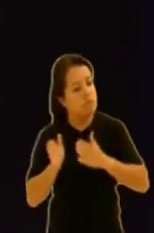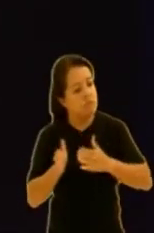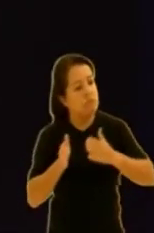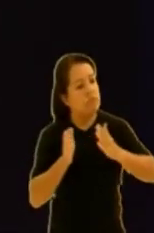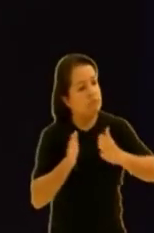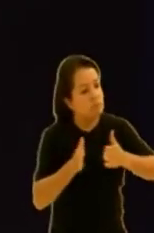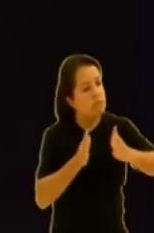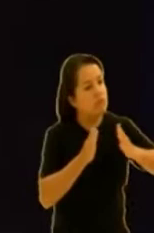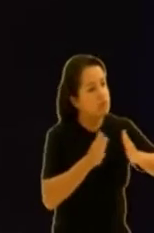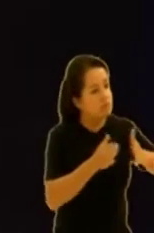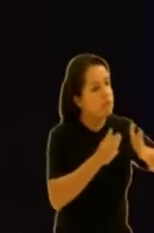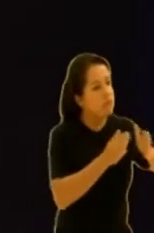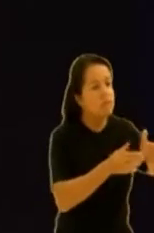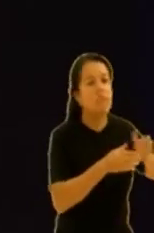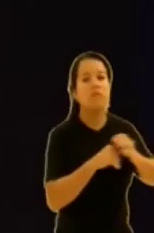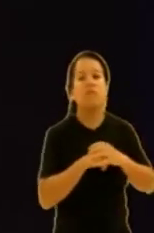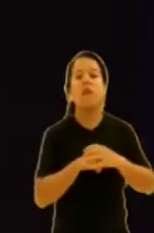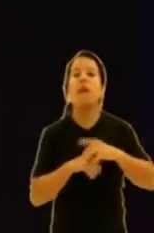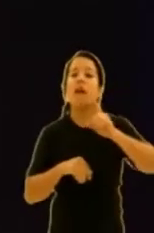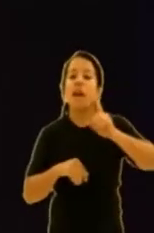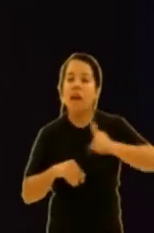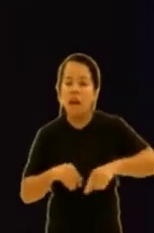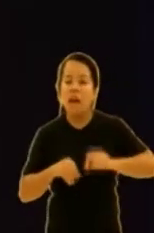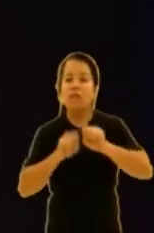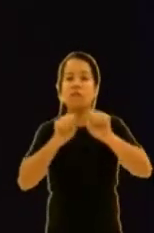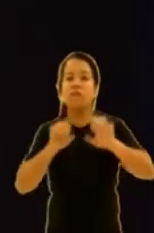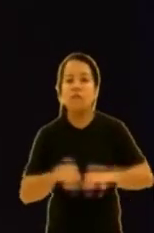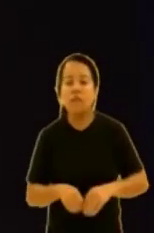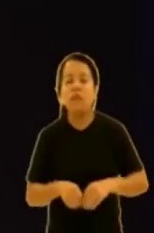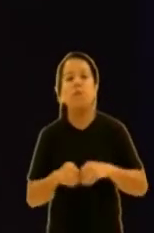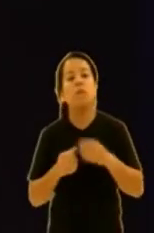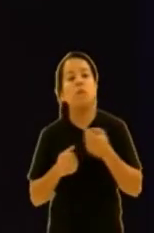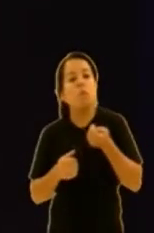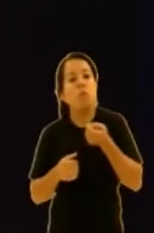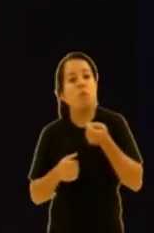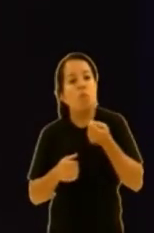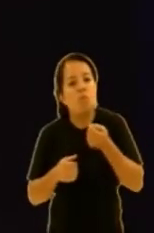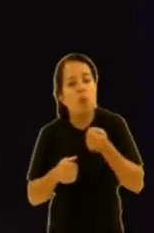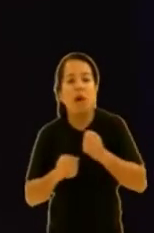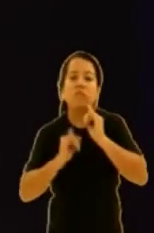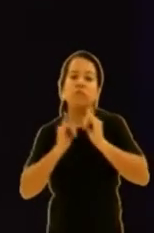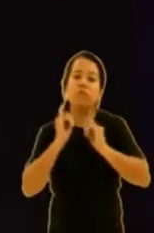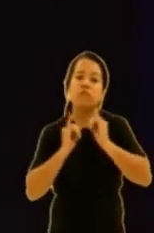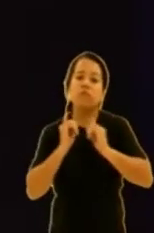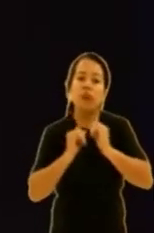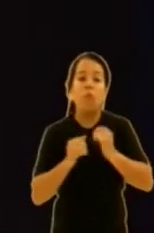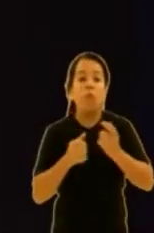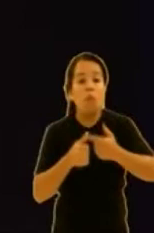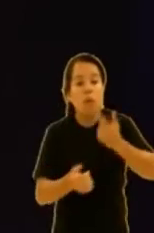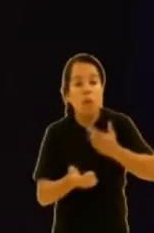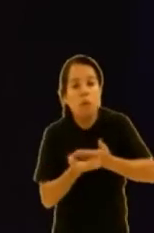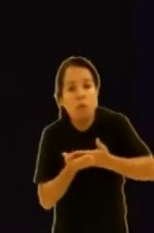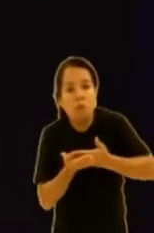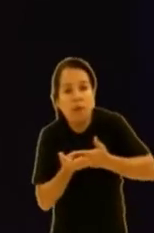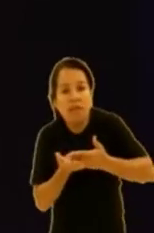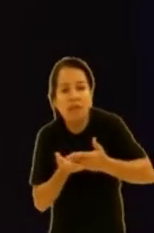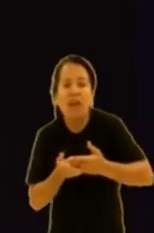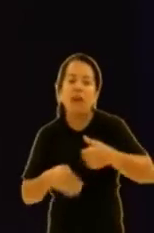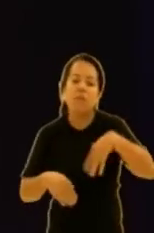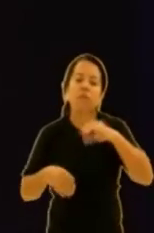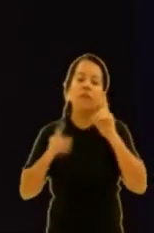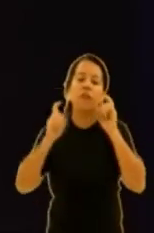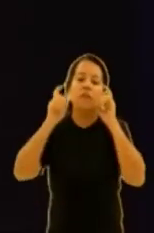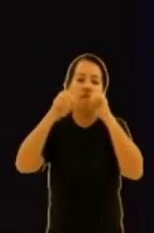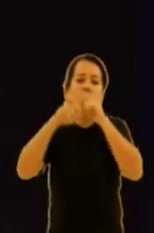é um sistema semi-industrial. Fazer as primeiras unidades é mais complicado, porque você